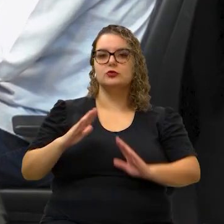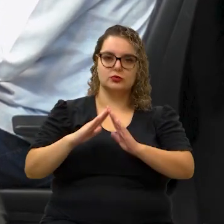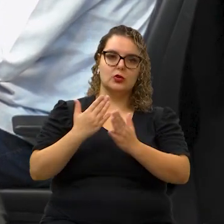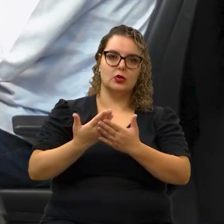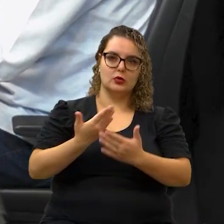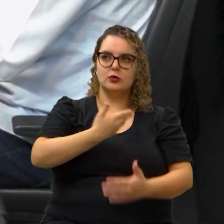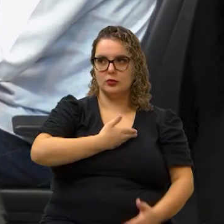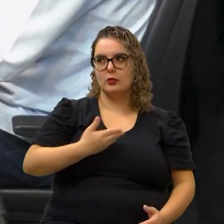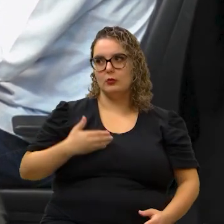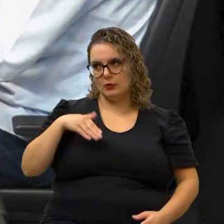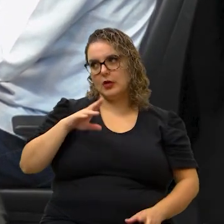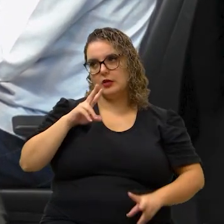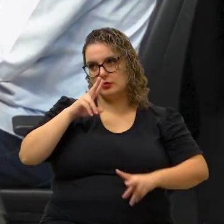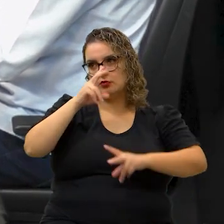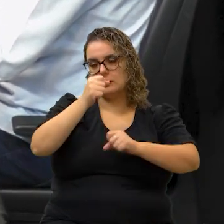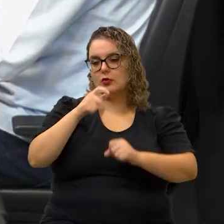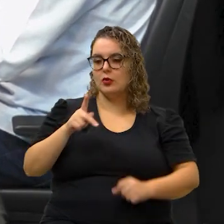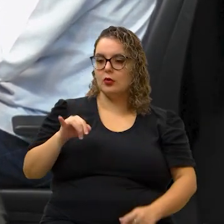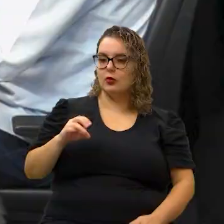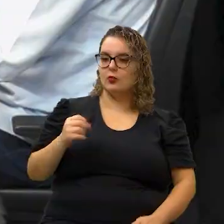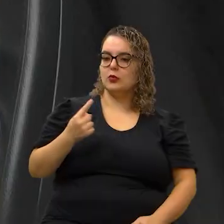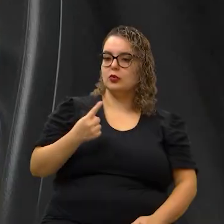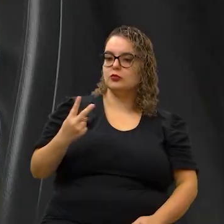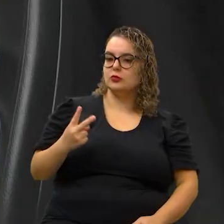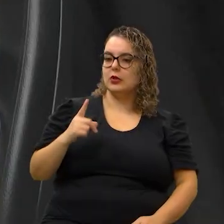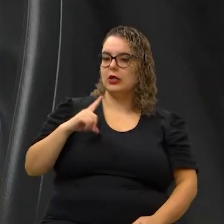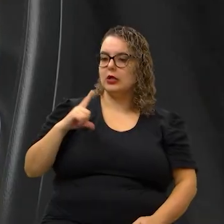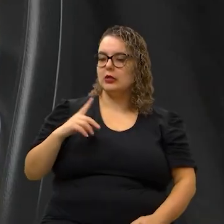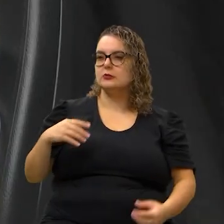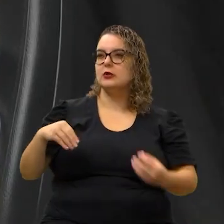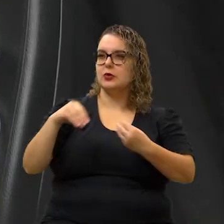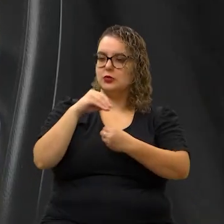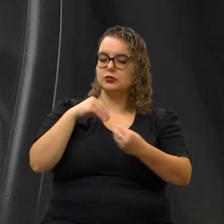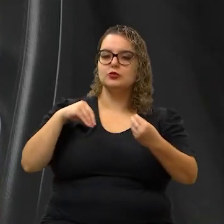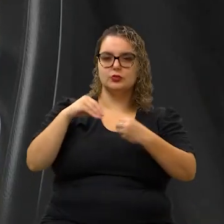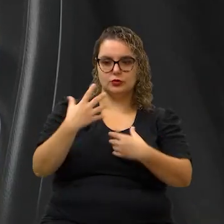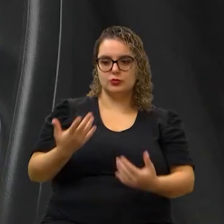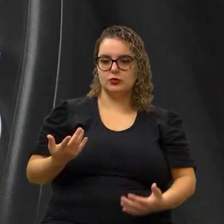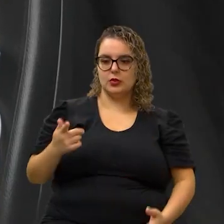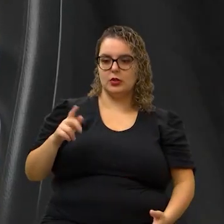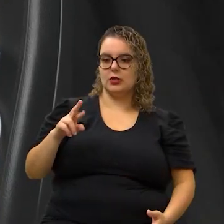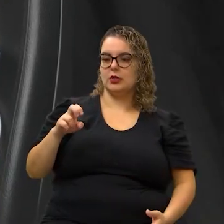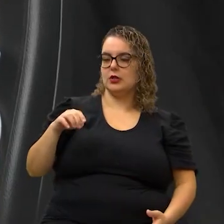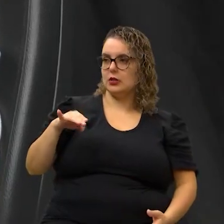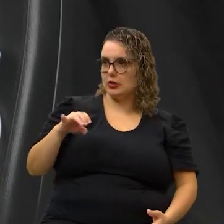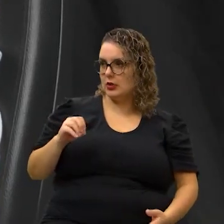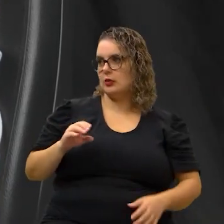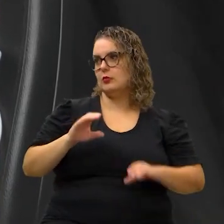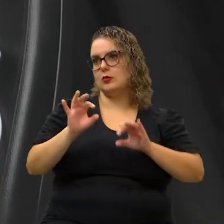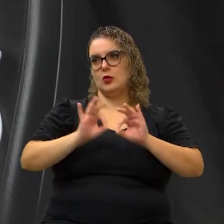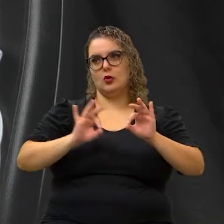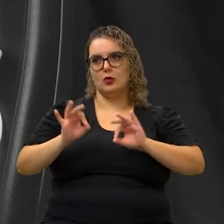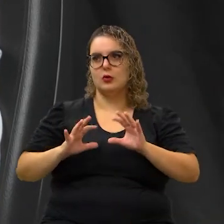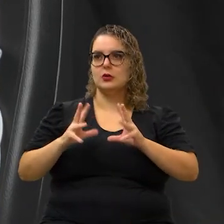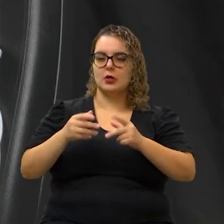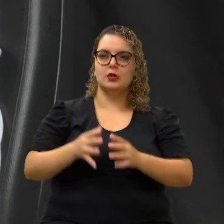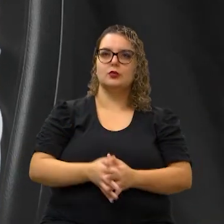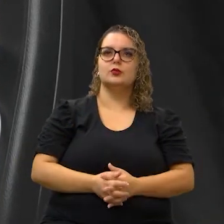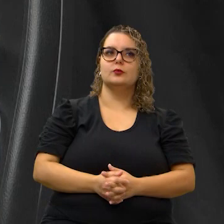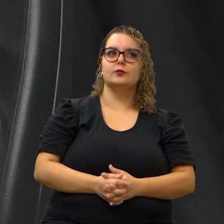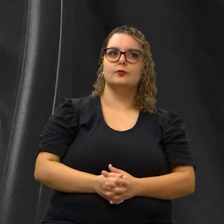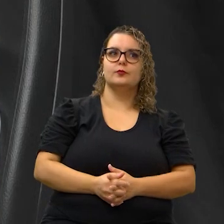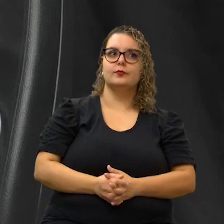nas escolas públicas mais forte. Tá. Mas o Pio 12 sempre teve muito envolvimento também, Grêmio sempre organizado,